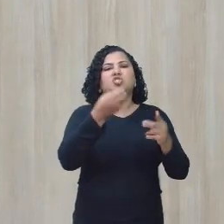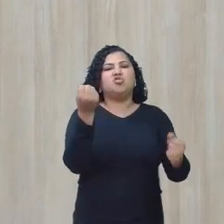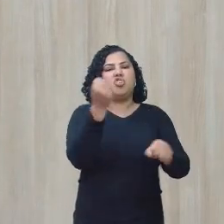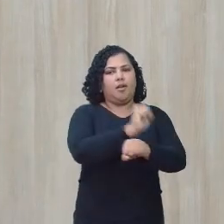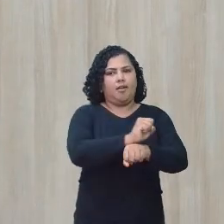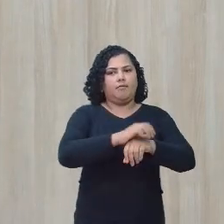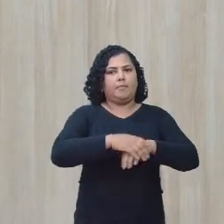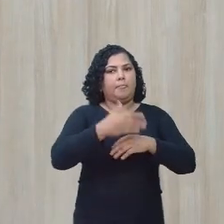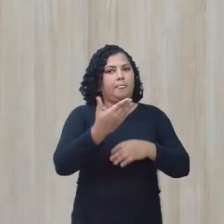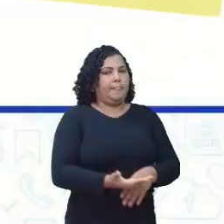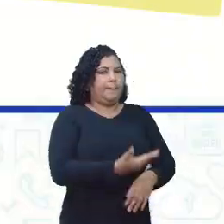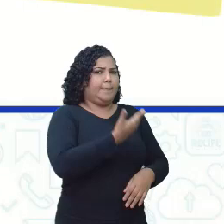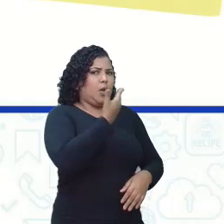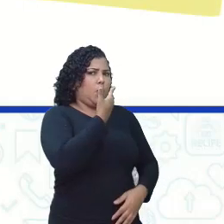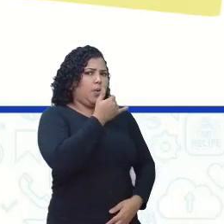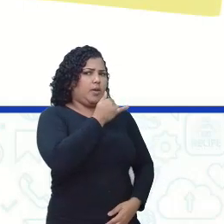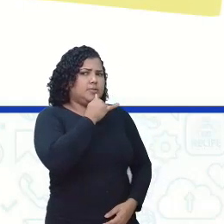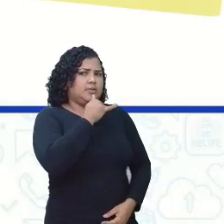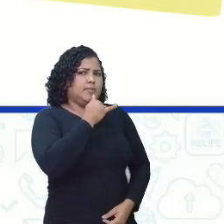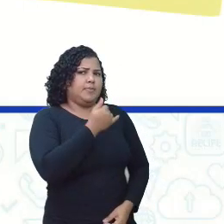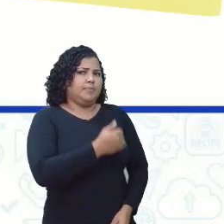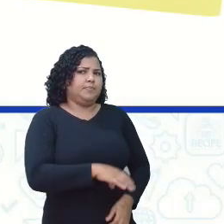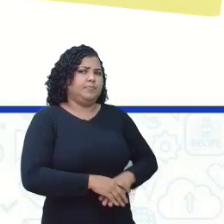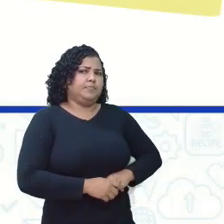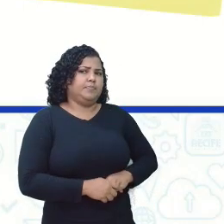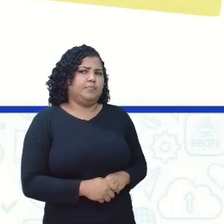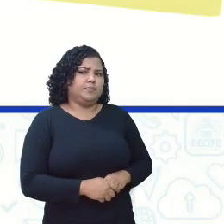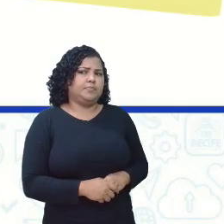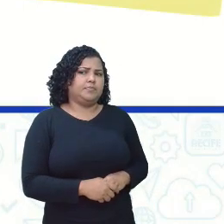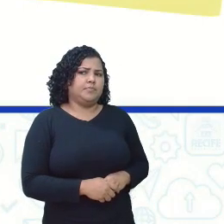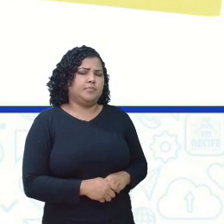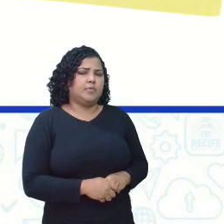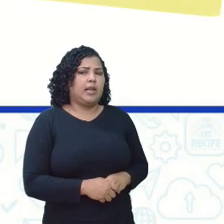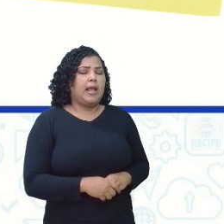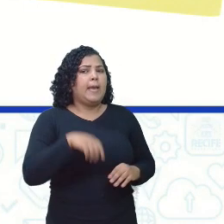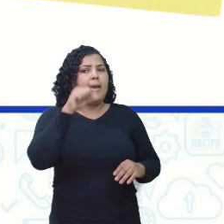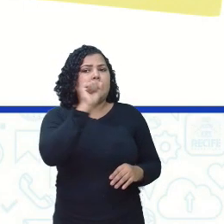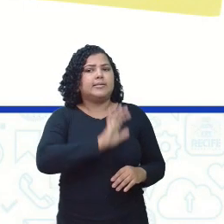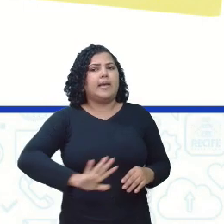a gente tem essa imagem, né, a imagem do Jean Baptiste Debré, que